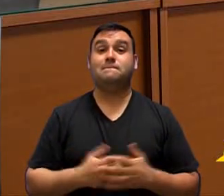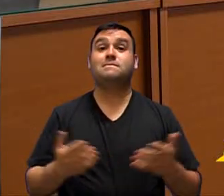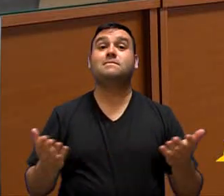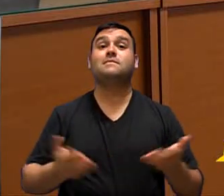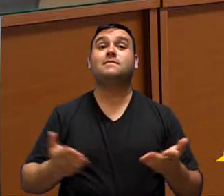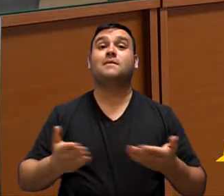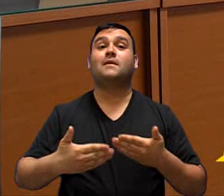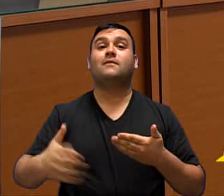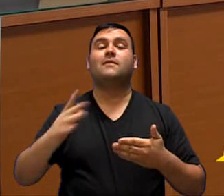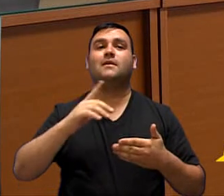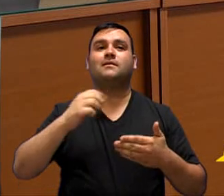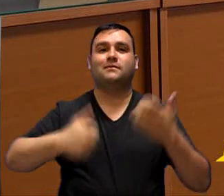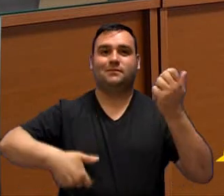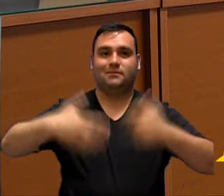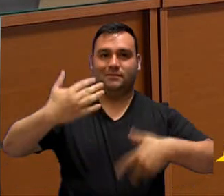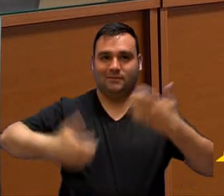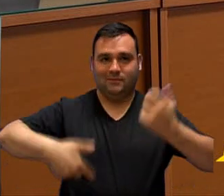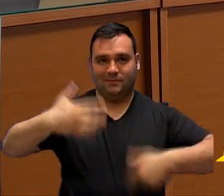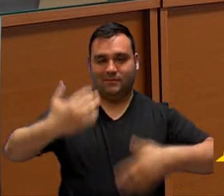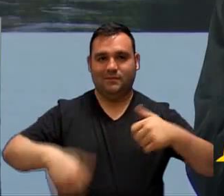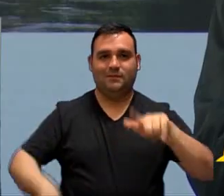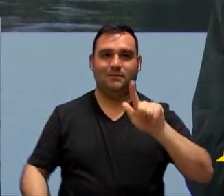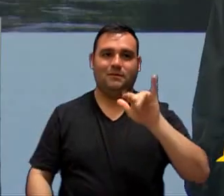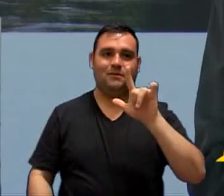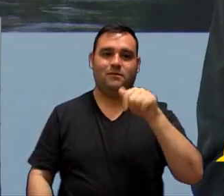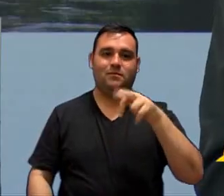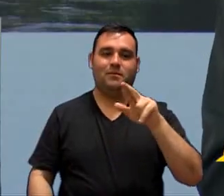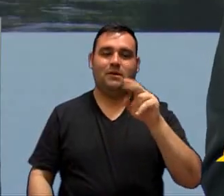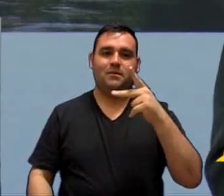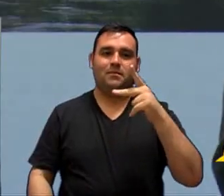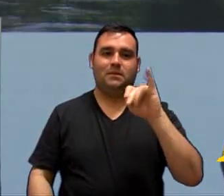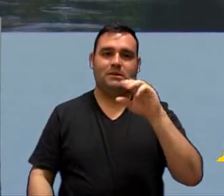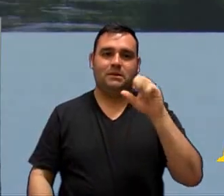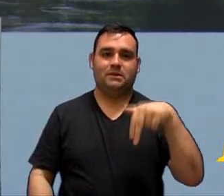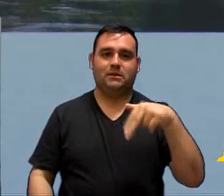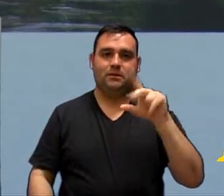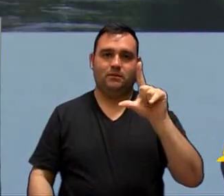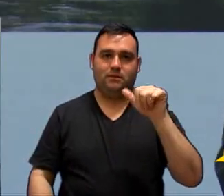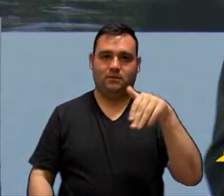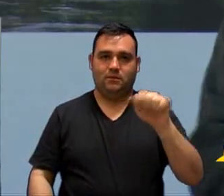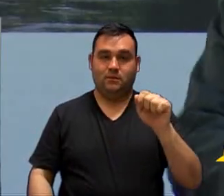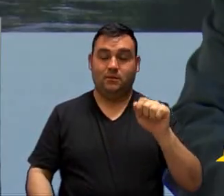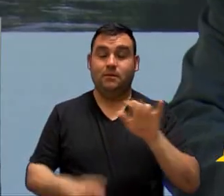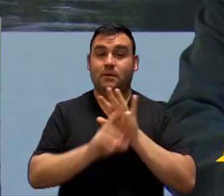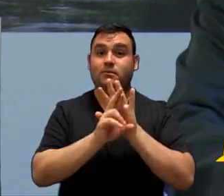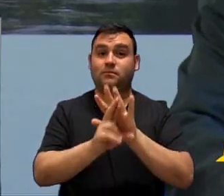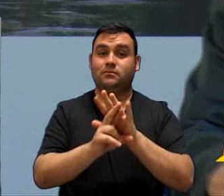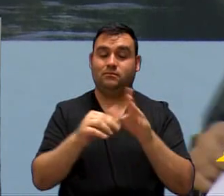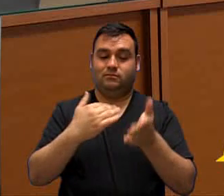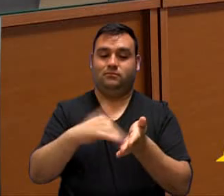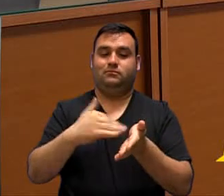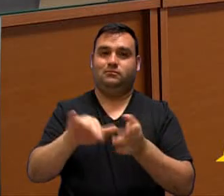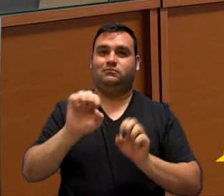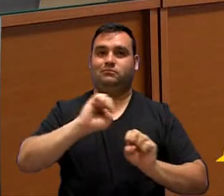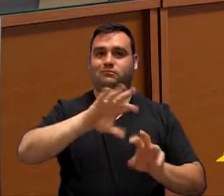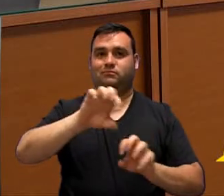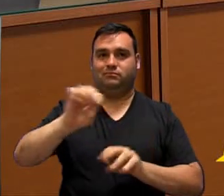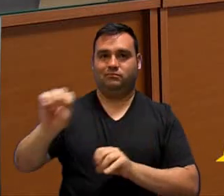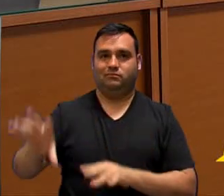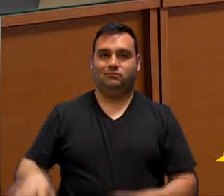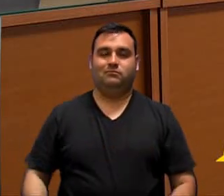Iremos agora ouvir as considerações de Gilmar Piscin de Lima, representando a Secretaria de Educação.